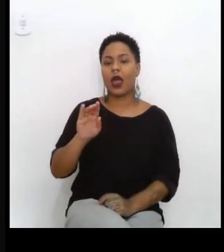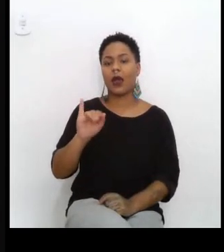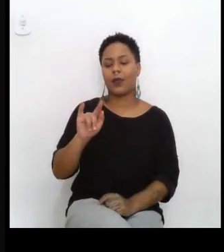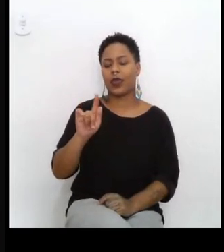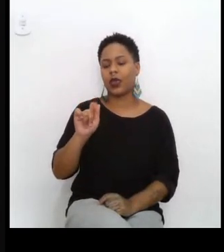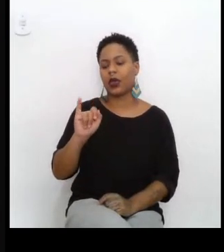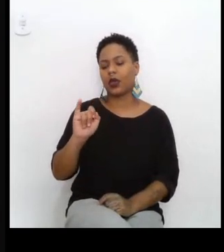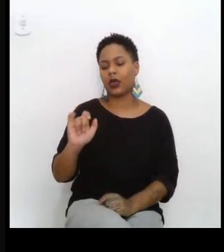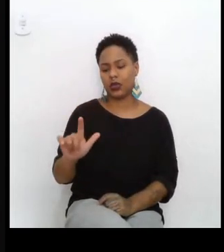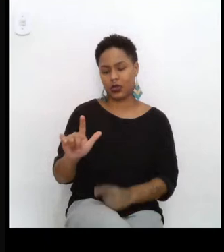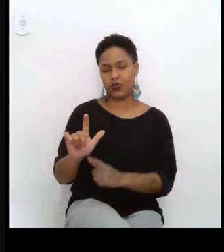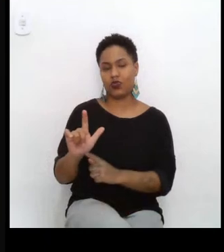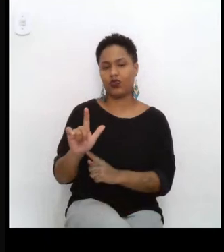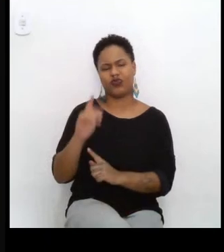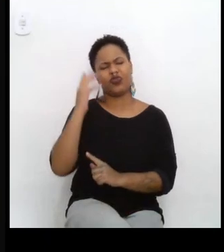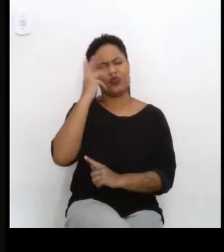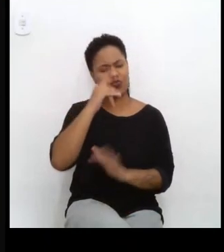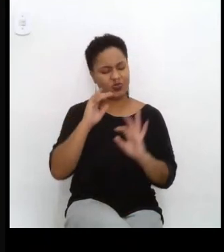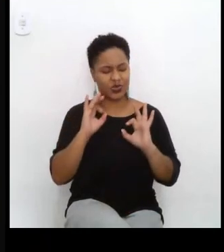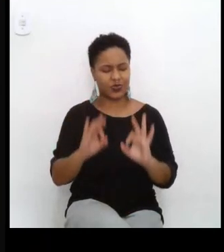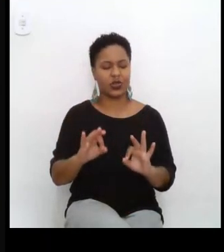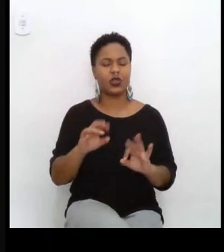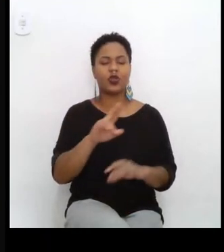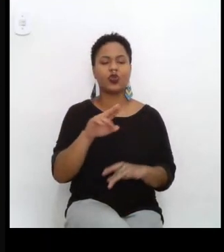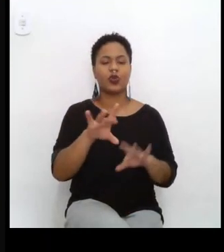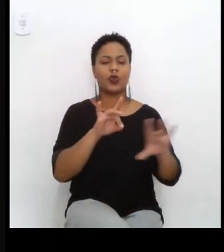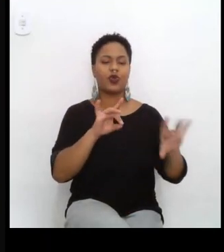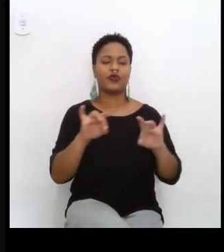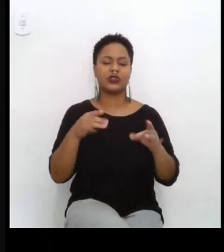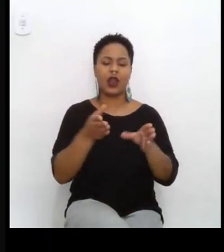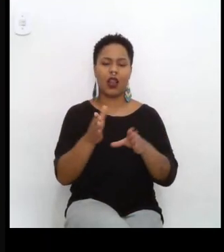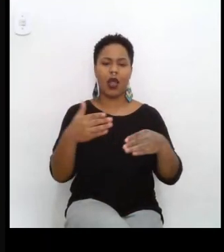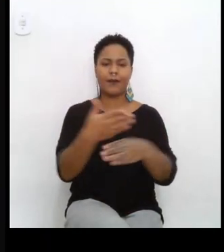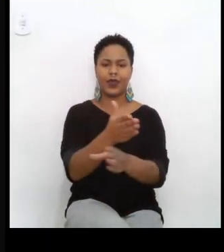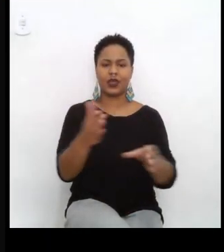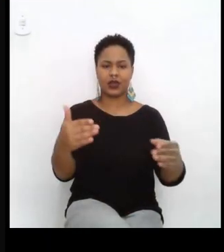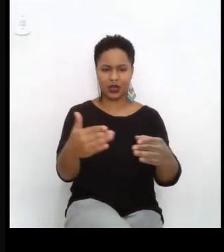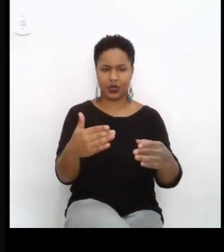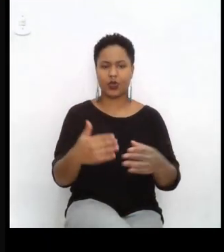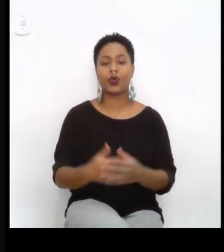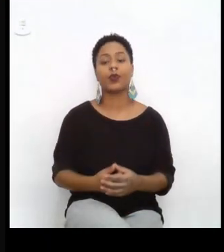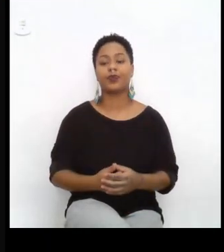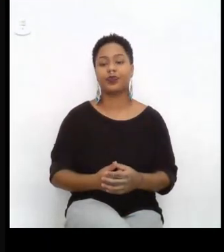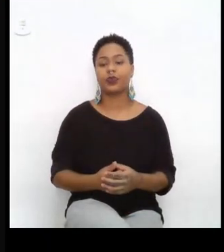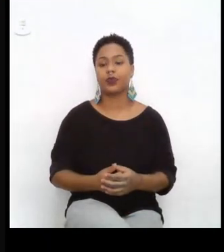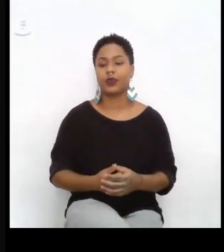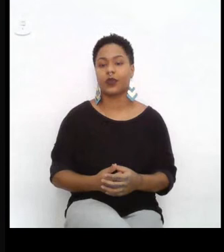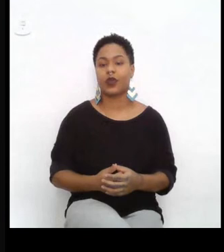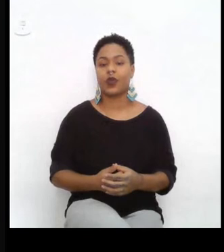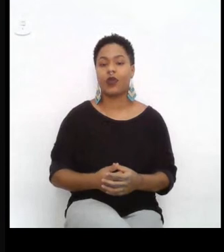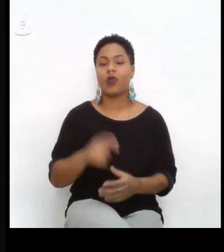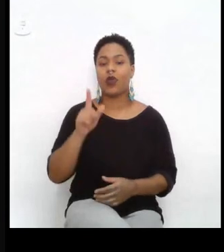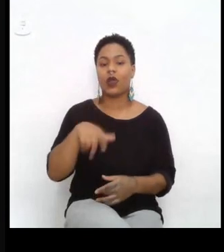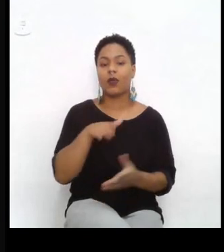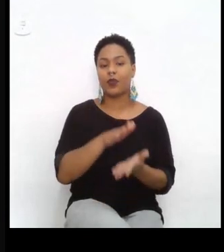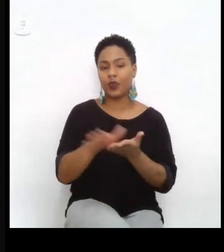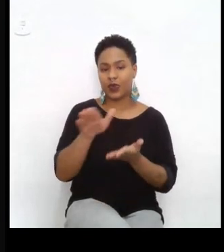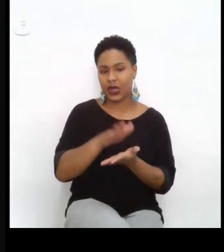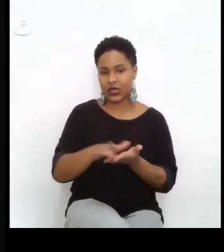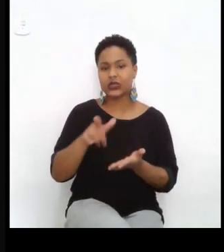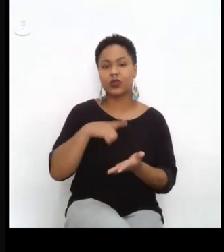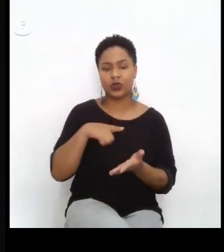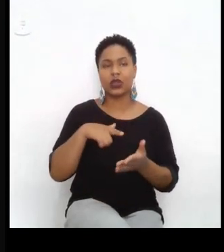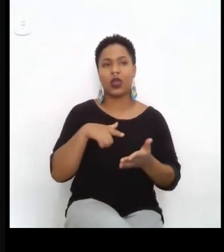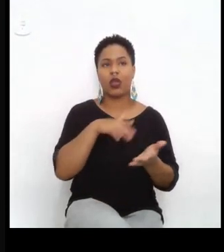partir de uma de uma oficina que chama labirínticos tem uma publicação que inclusive tem um lançamento é